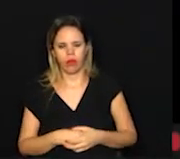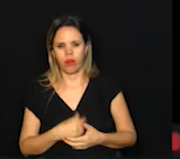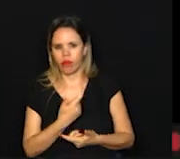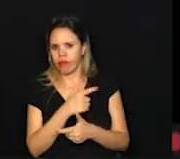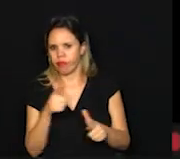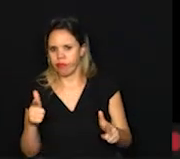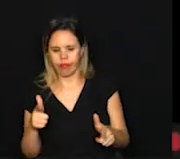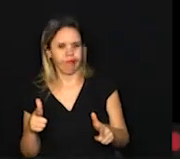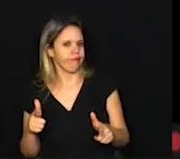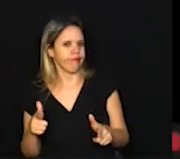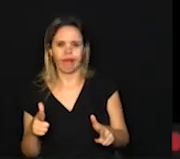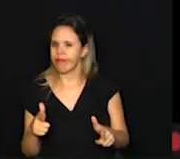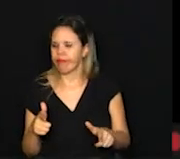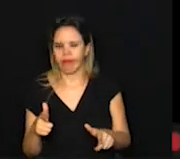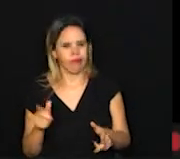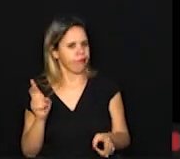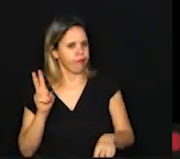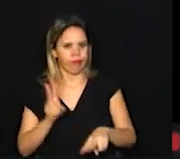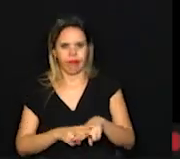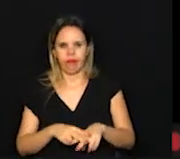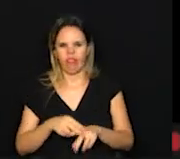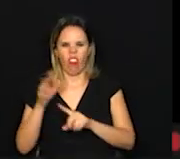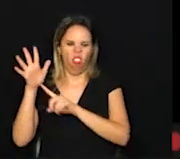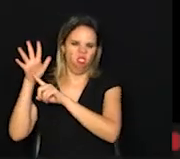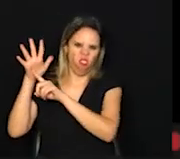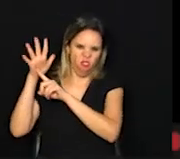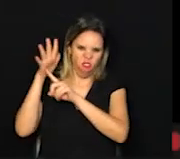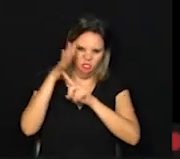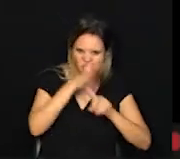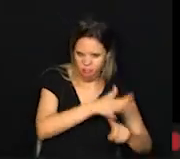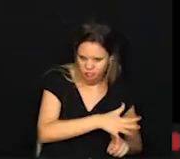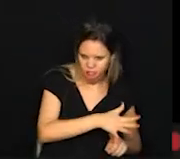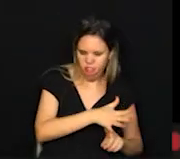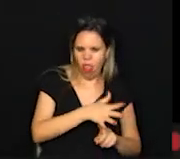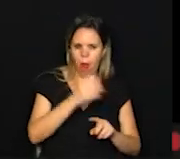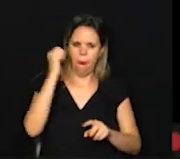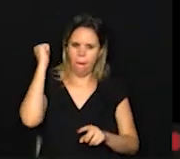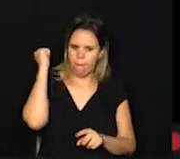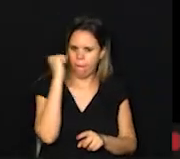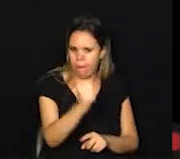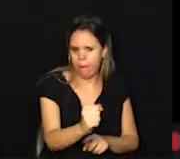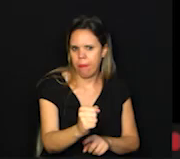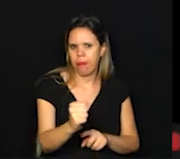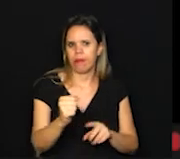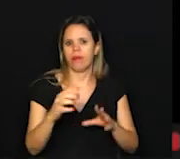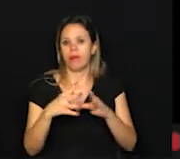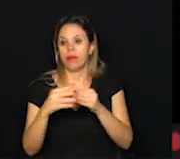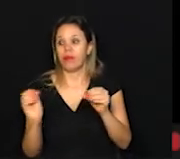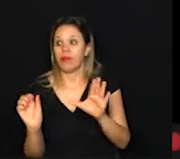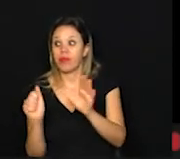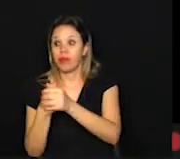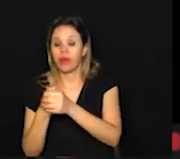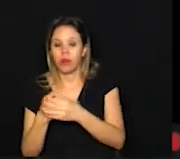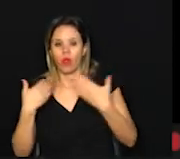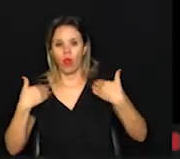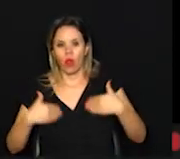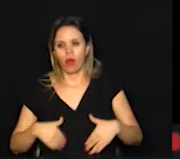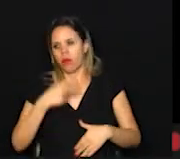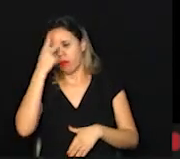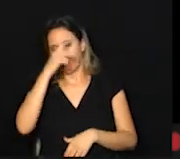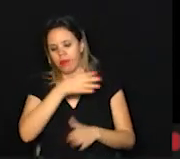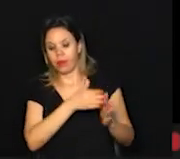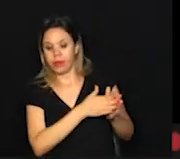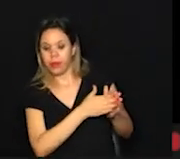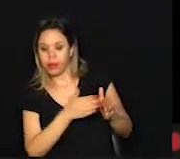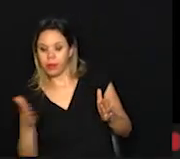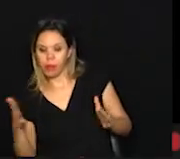ter punido quem torturou, quem assassinou, quem desapareceu corpos na época da ditadura, é que